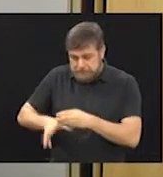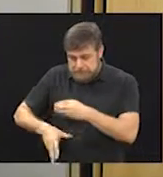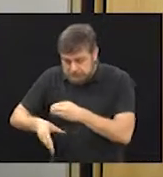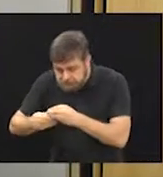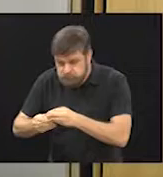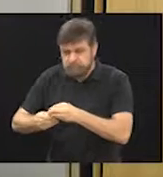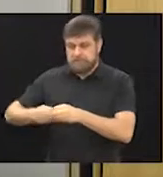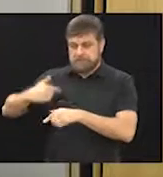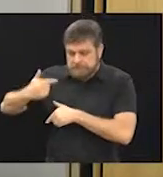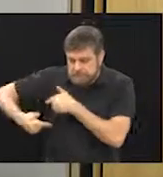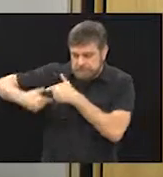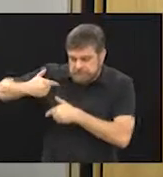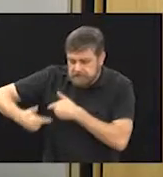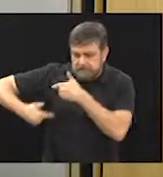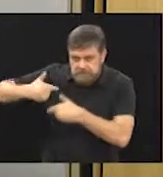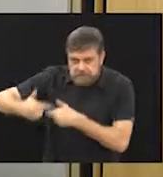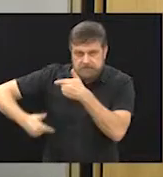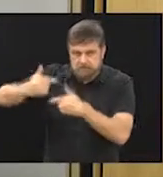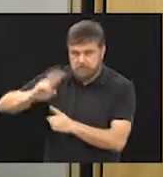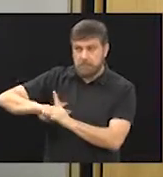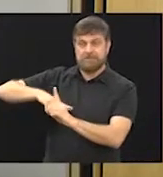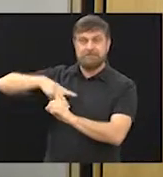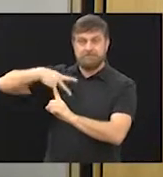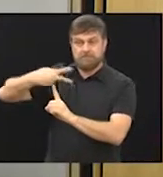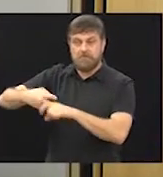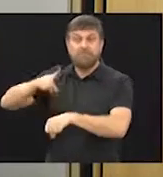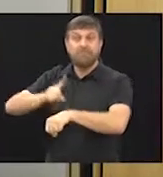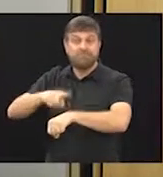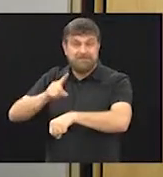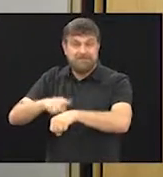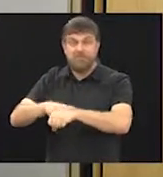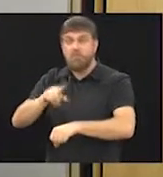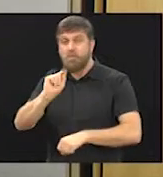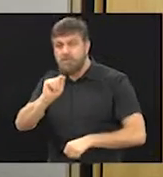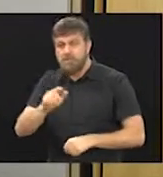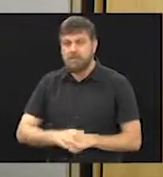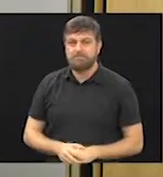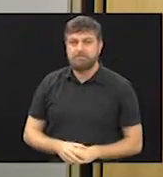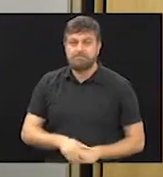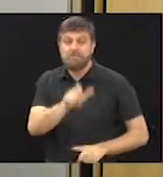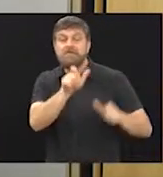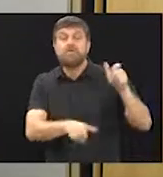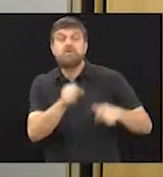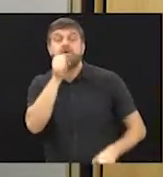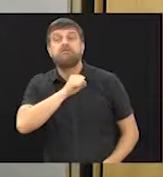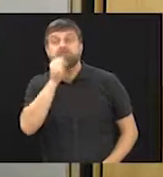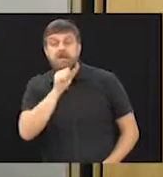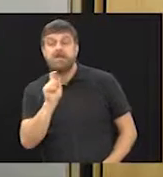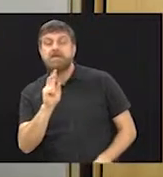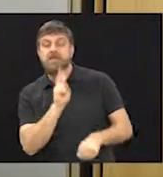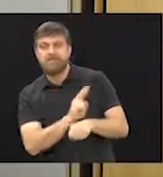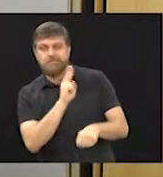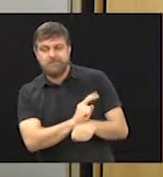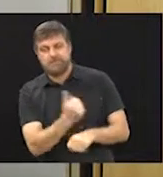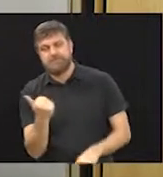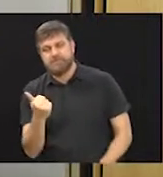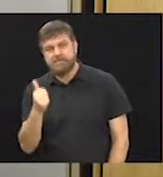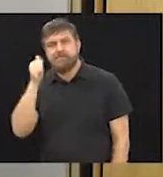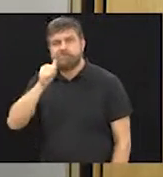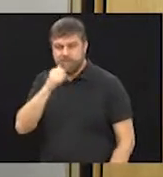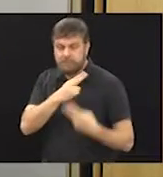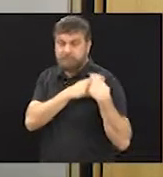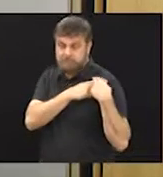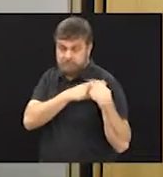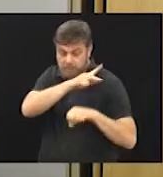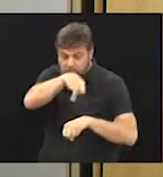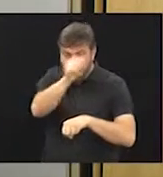sua rotina mais um tempo, tá? Que é cuidar dos idosos. A população brasileira, a